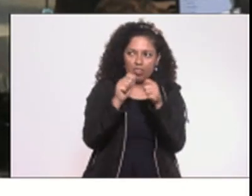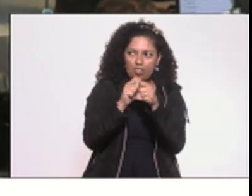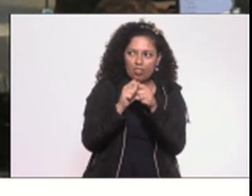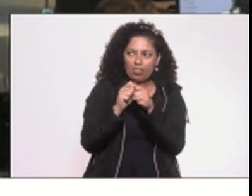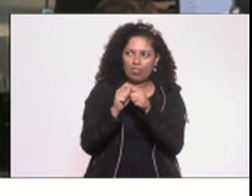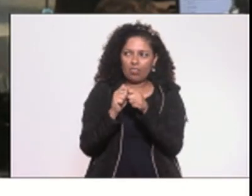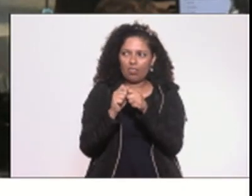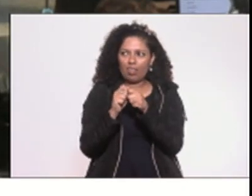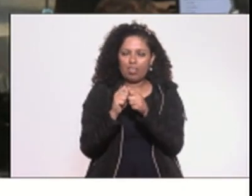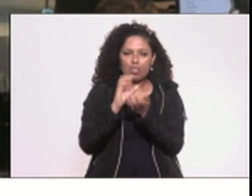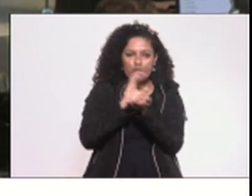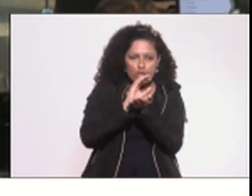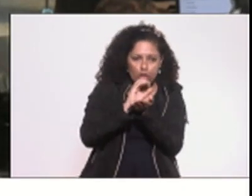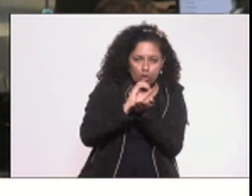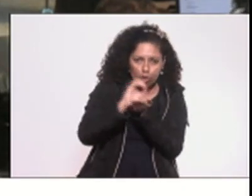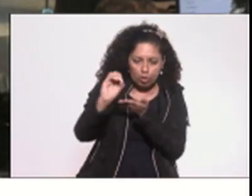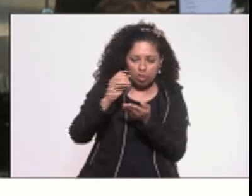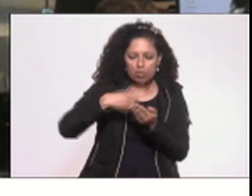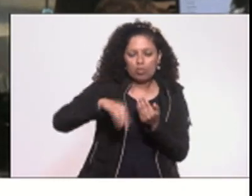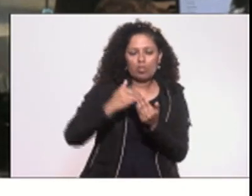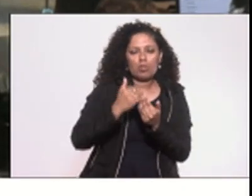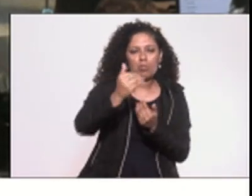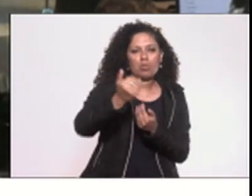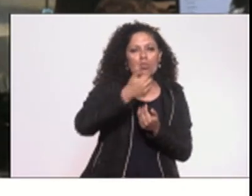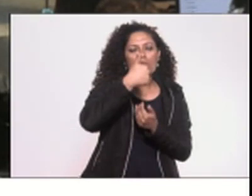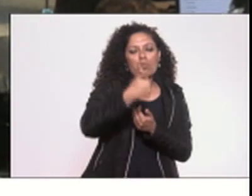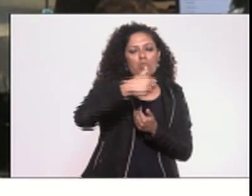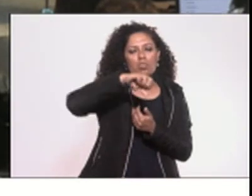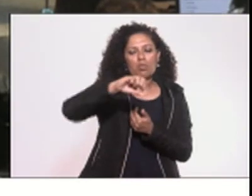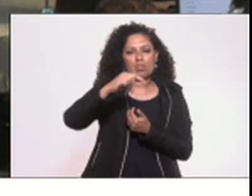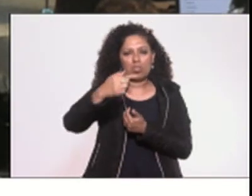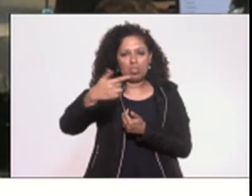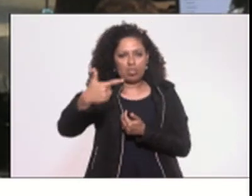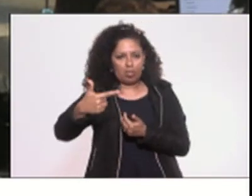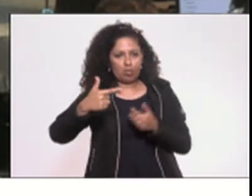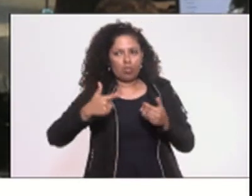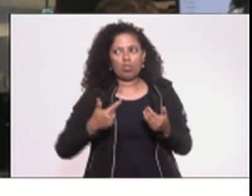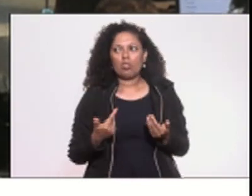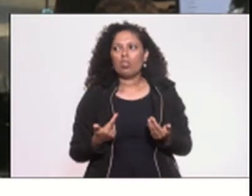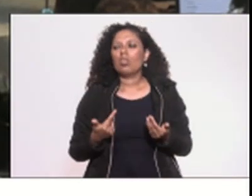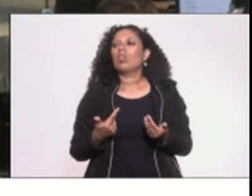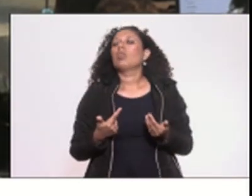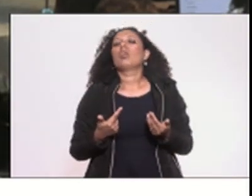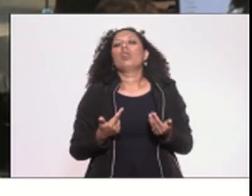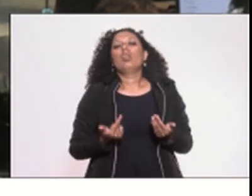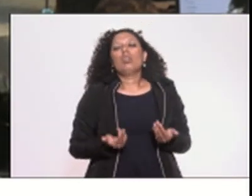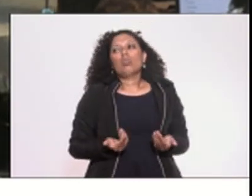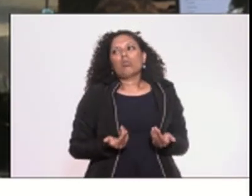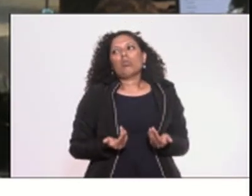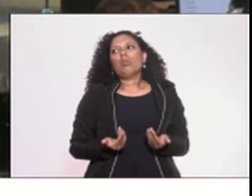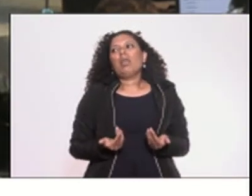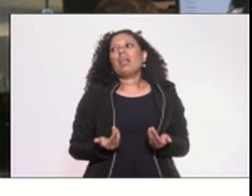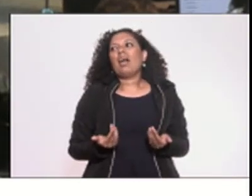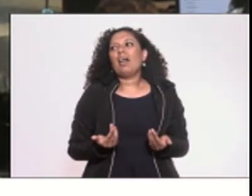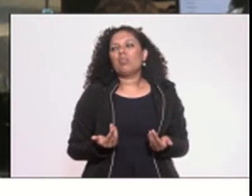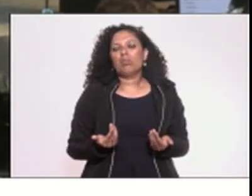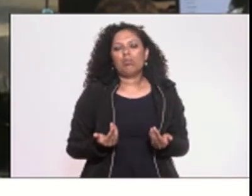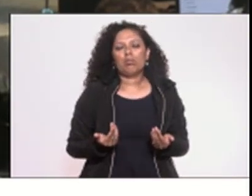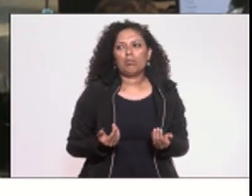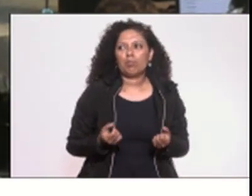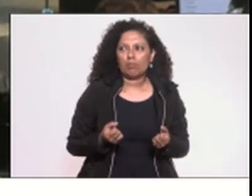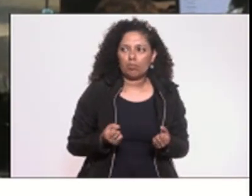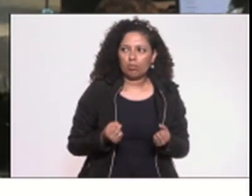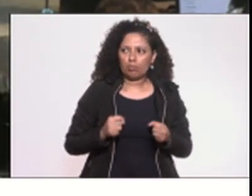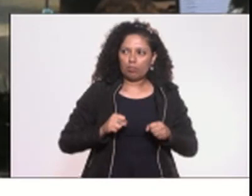Então, o grupo está desde 1972 no mercado. Imaginemos que em 1972, lá em Estocolmo,